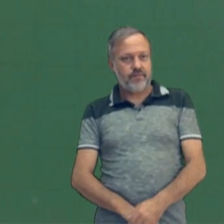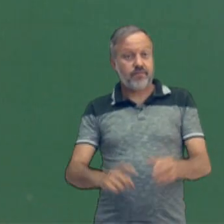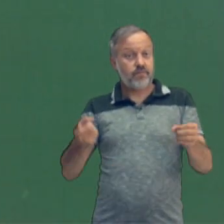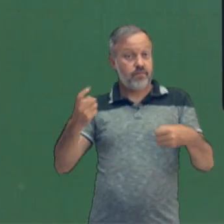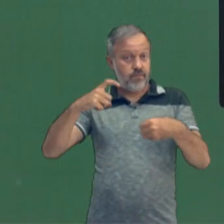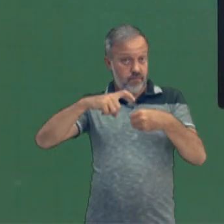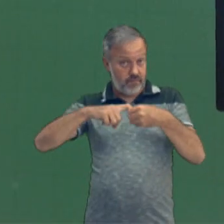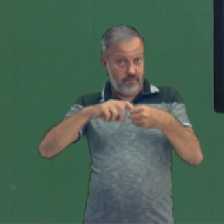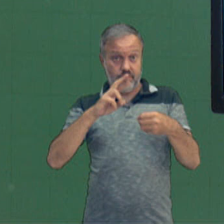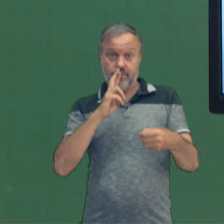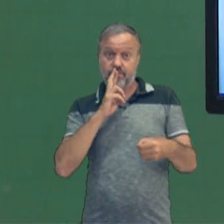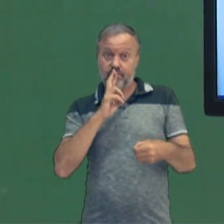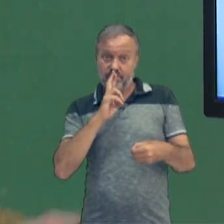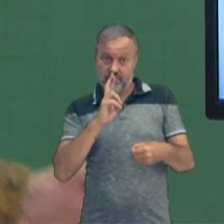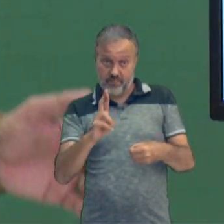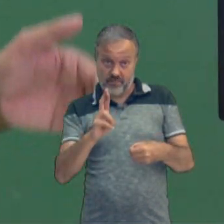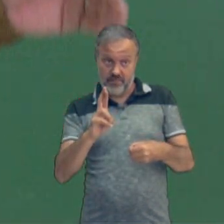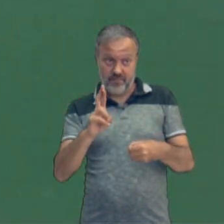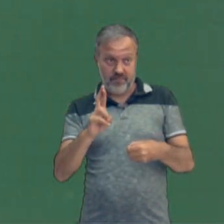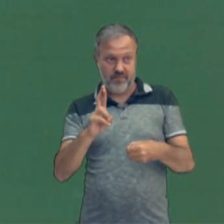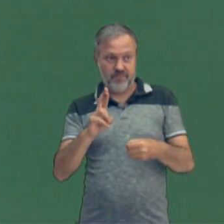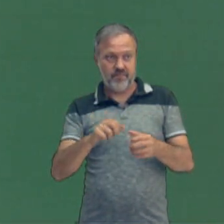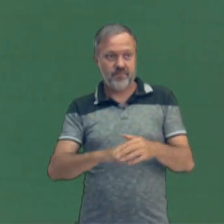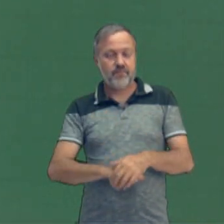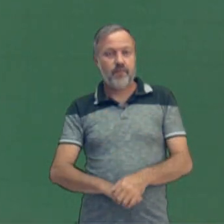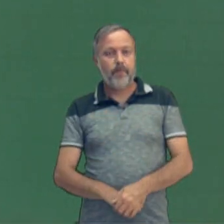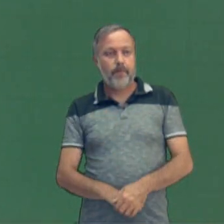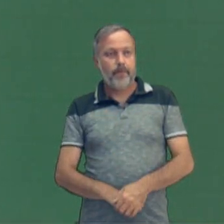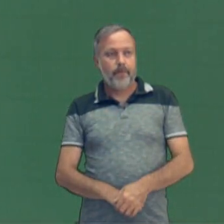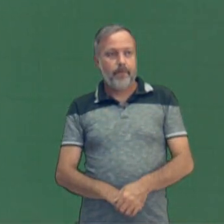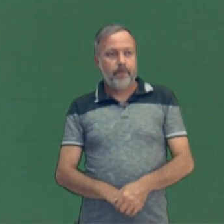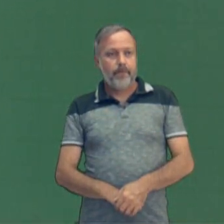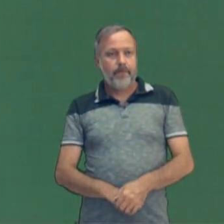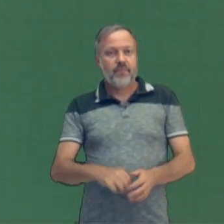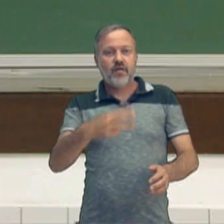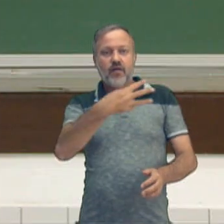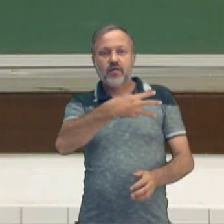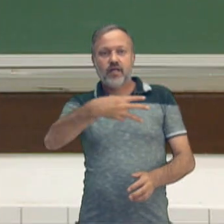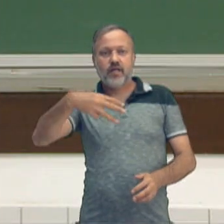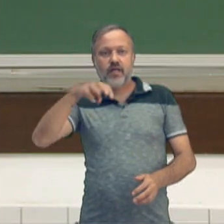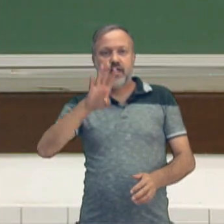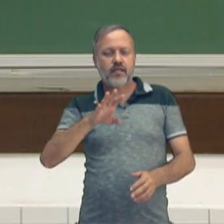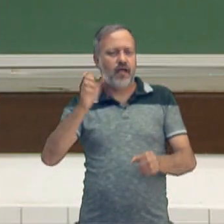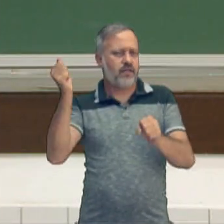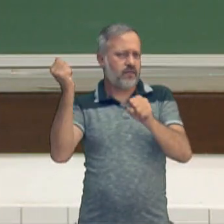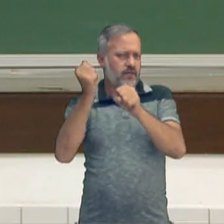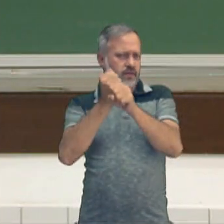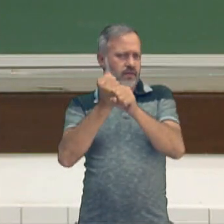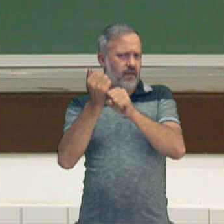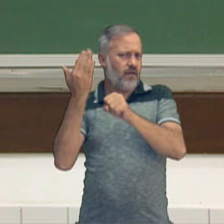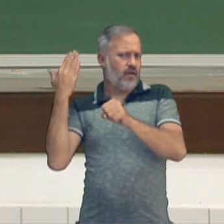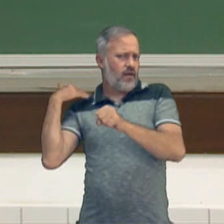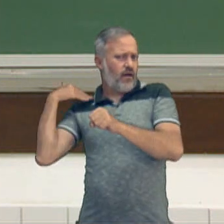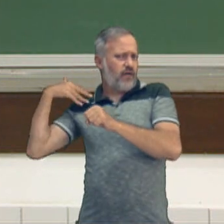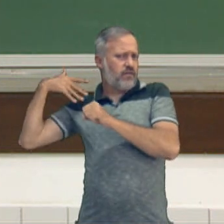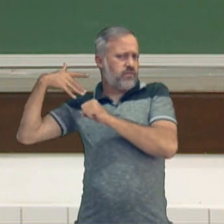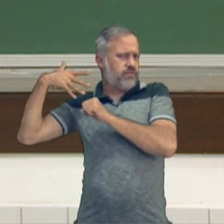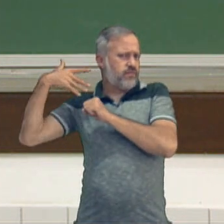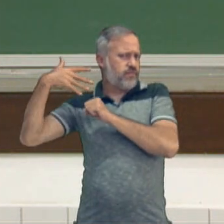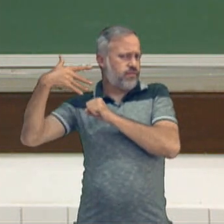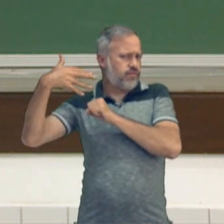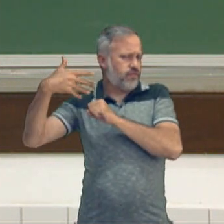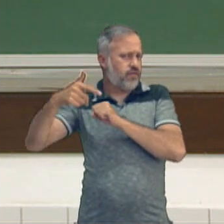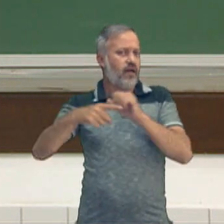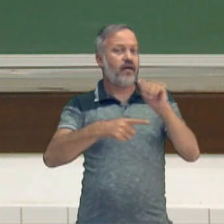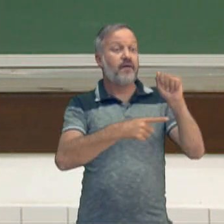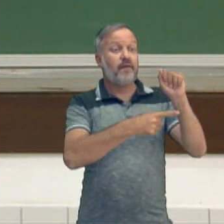voltamos aqui com a resolução do nosso quiz. Então, o calendário mais antigo já encontrado é um monumento mesolítico que marca